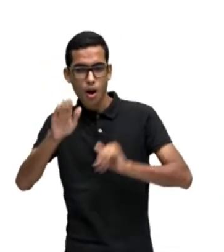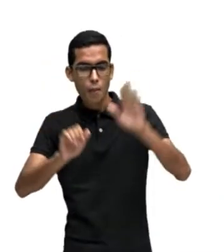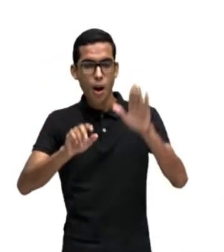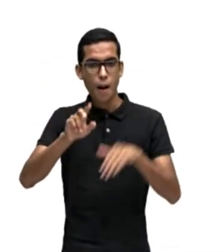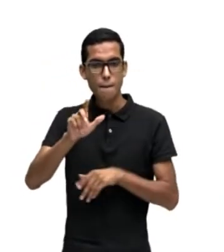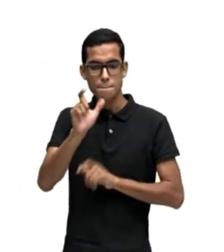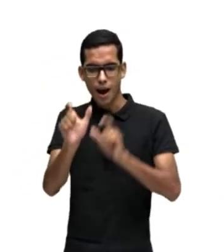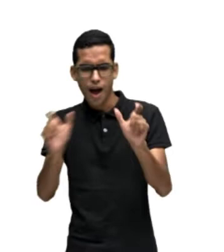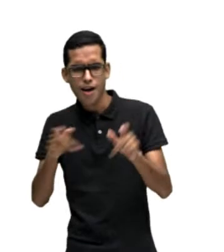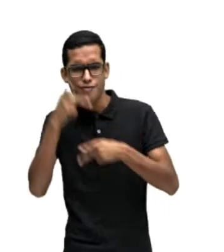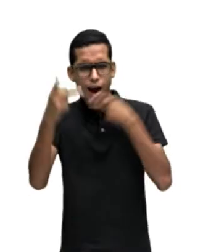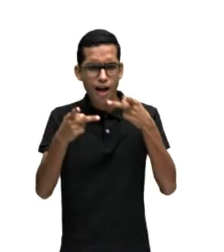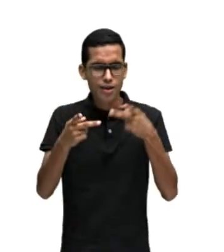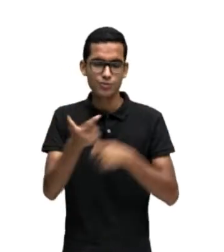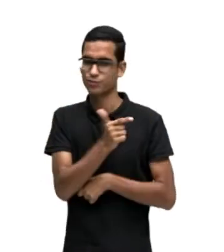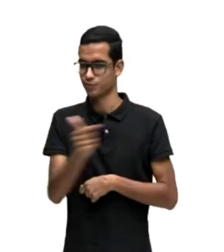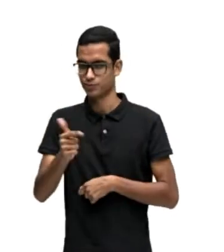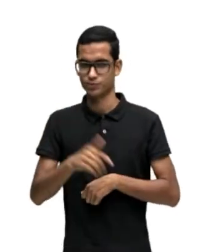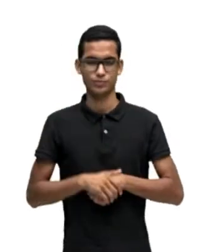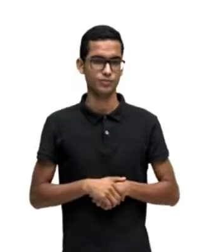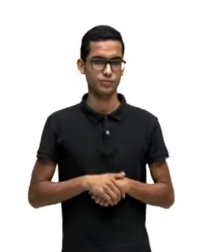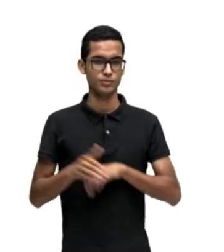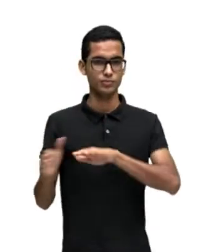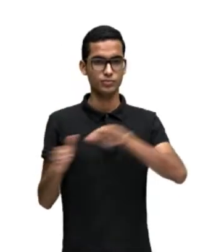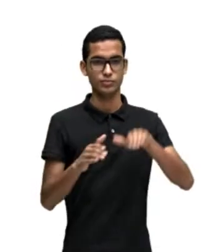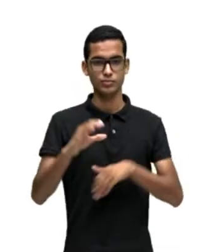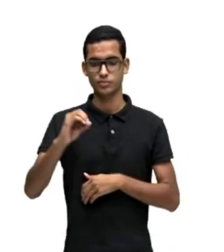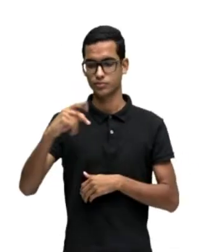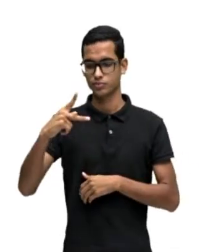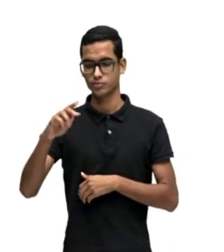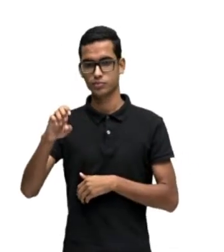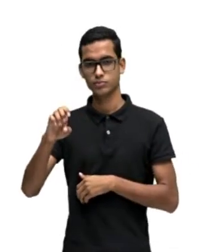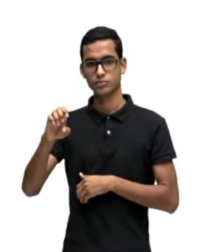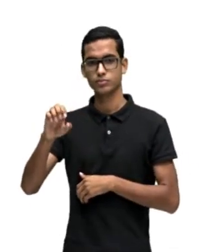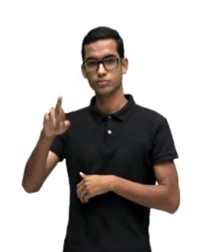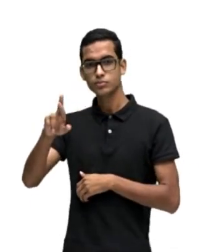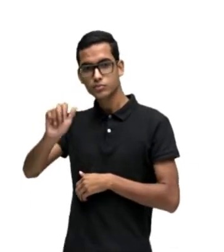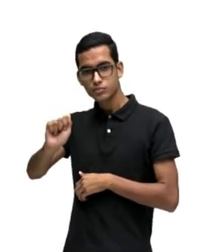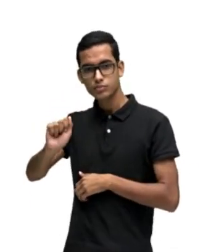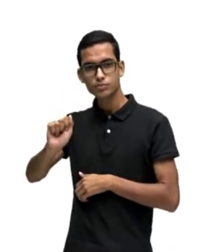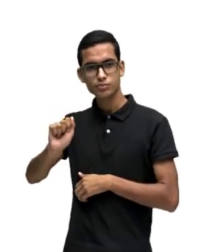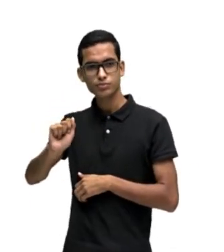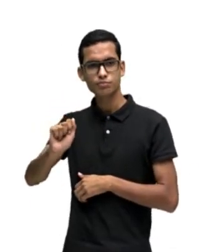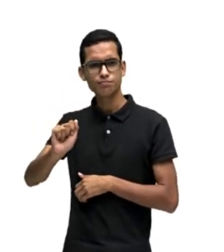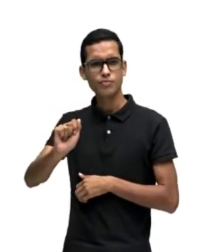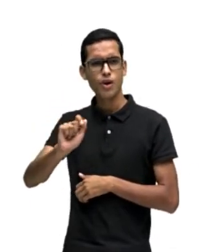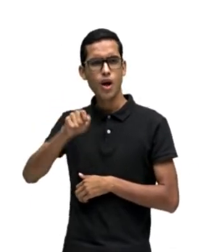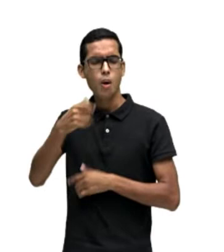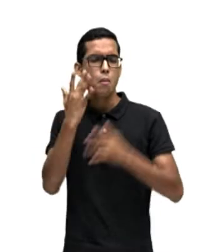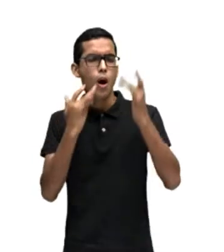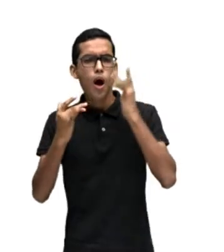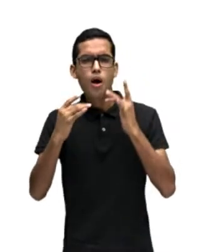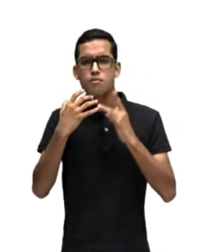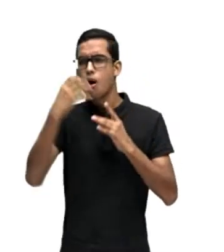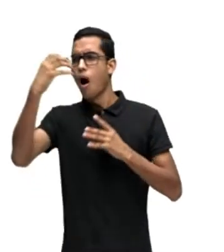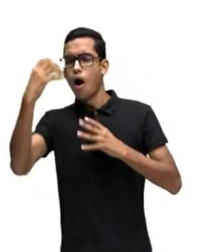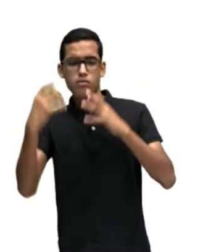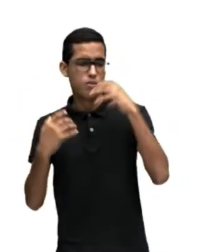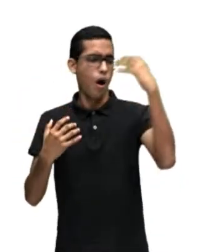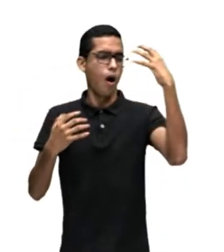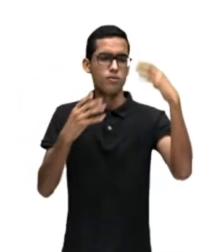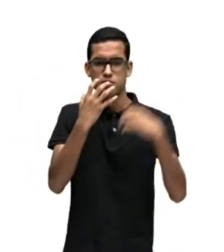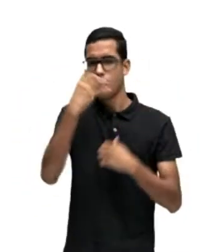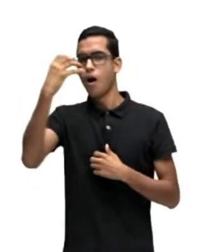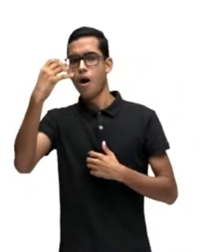A ópera é um gênero artístico que consiste num drama encenado com música. O drama é apresentado utilizando os